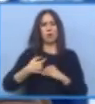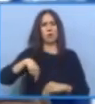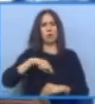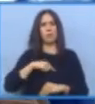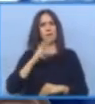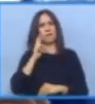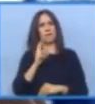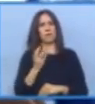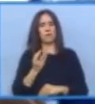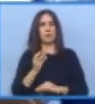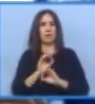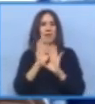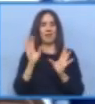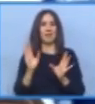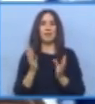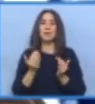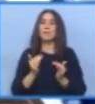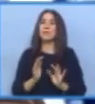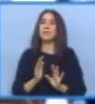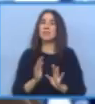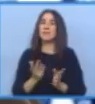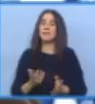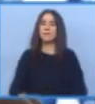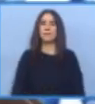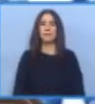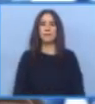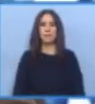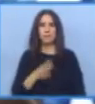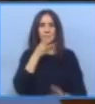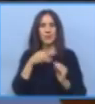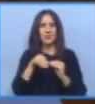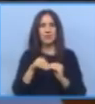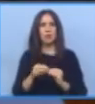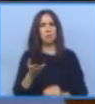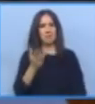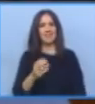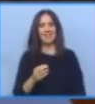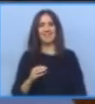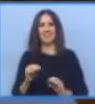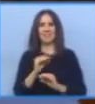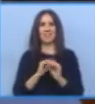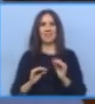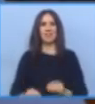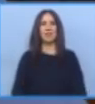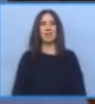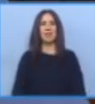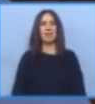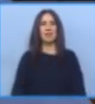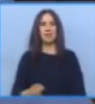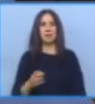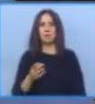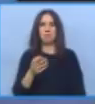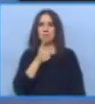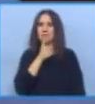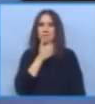a gente o vê, claro, mas... Posso acrescentar aqui? Sem dúvida. Não, porque já a semana passada... E discordar se